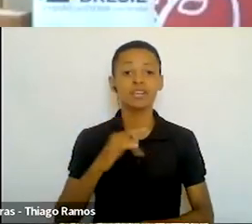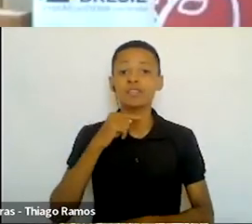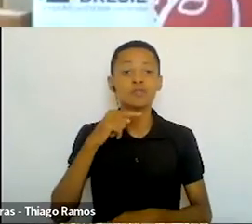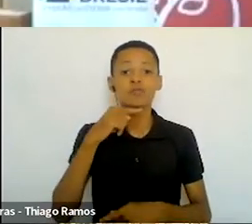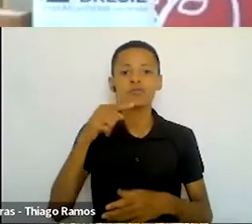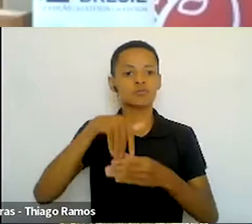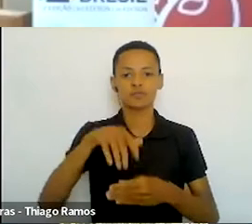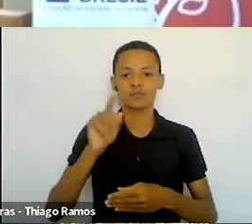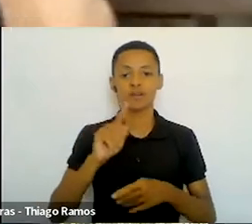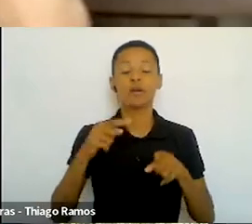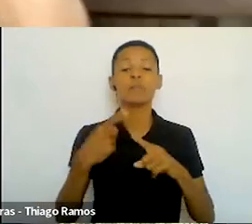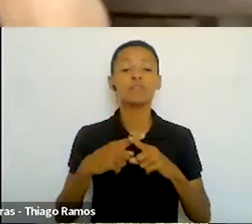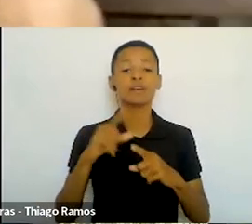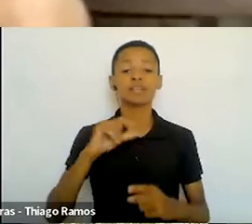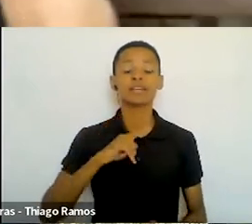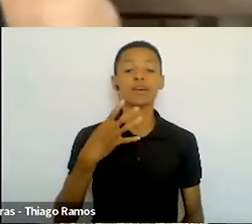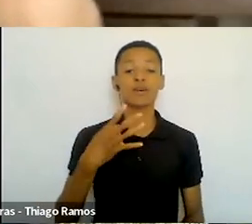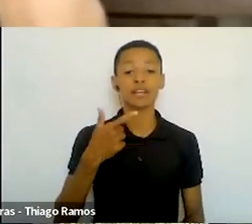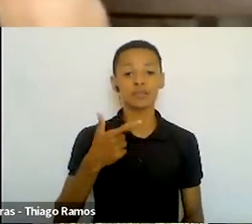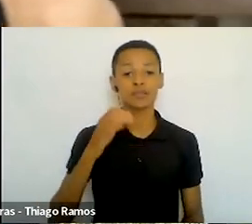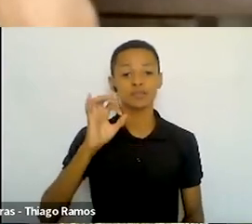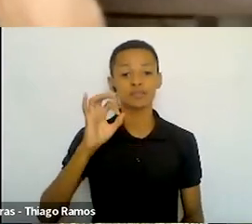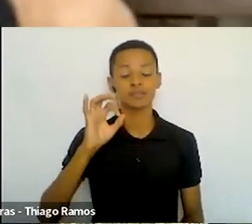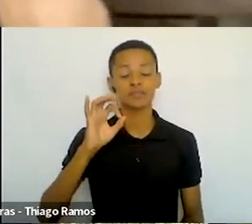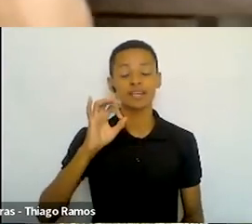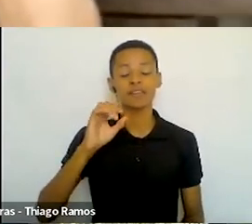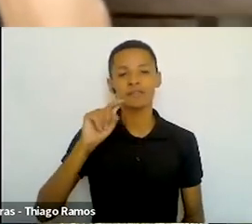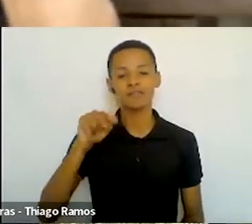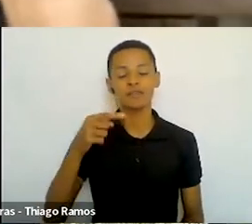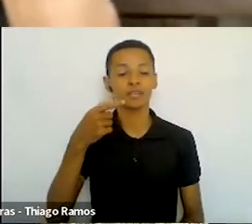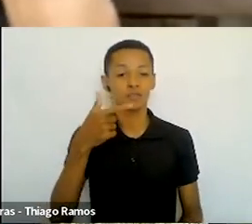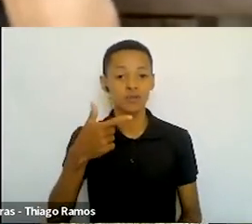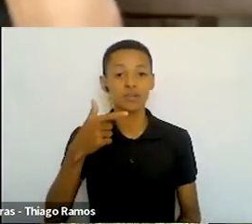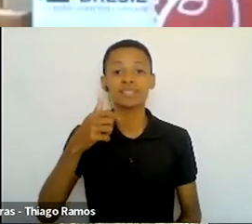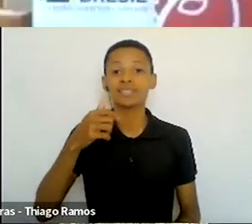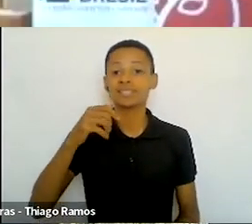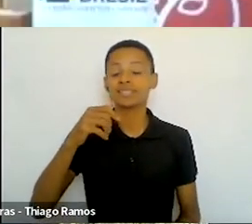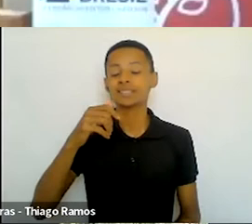11,1 milhões votaram branco. Significa que 42,1 milhões de brasileiros não escolheram o presidente.